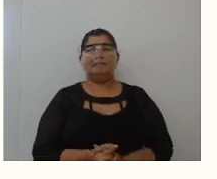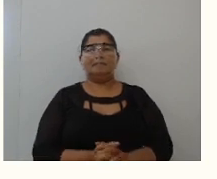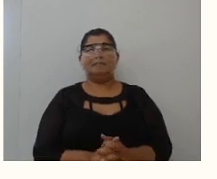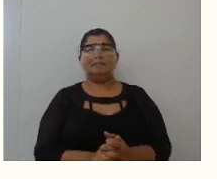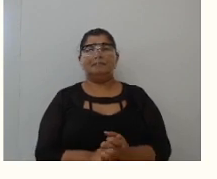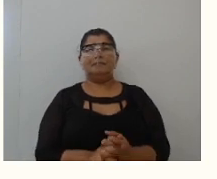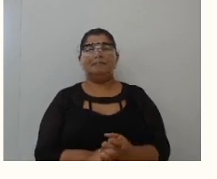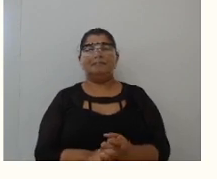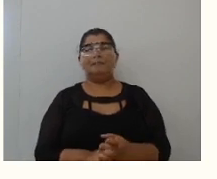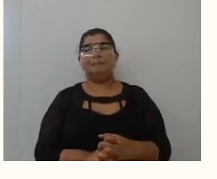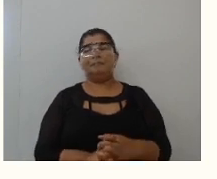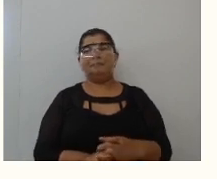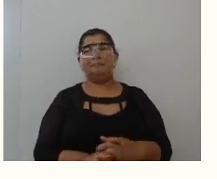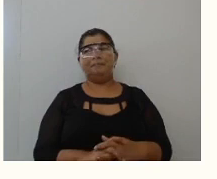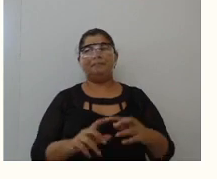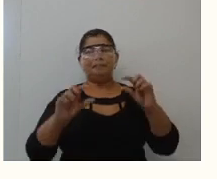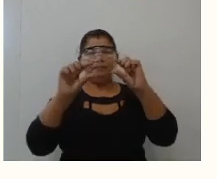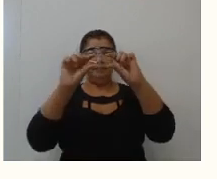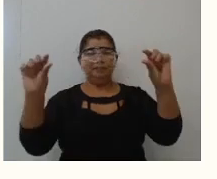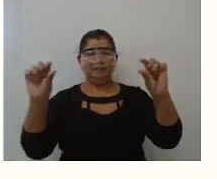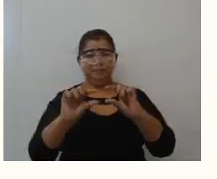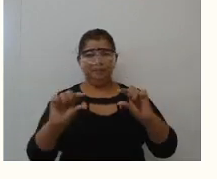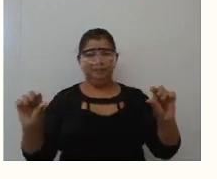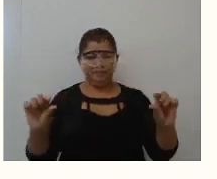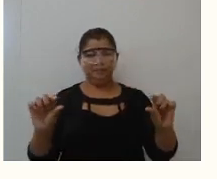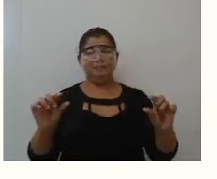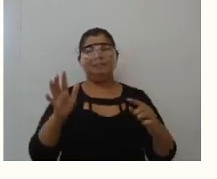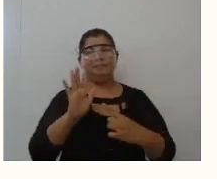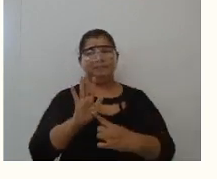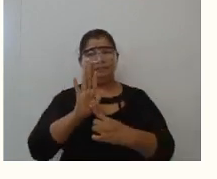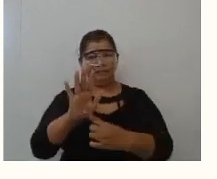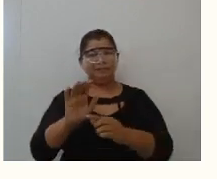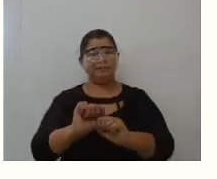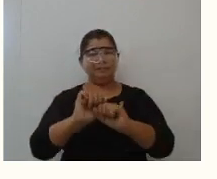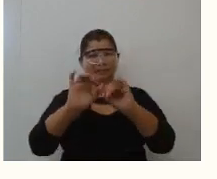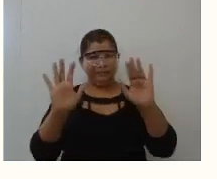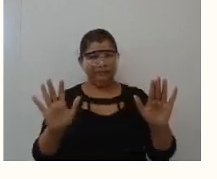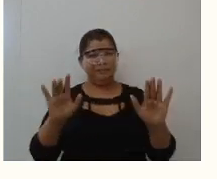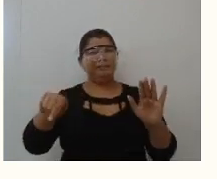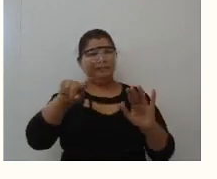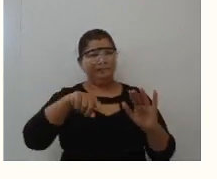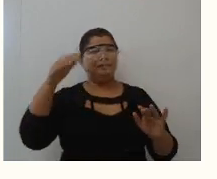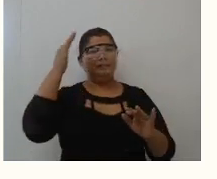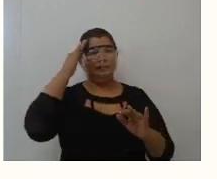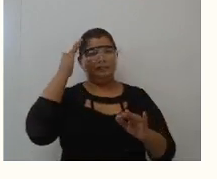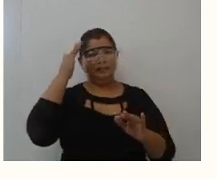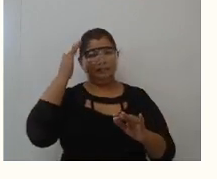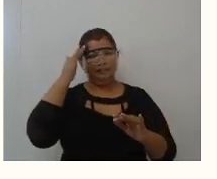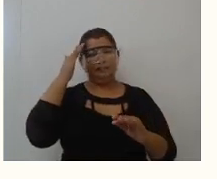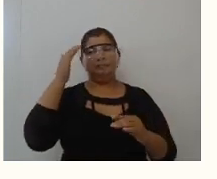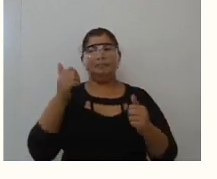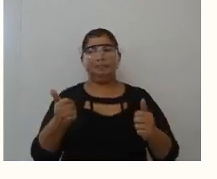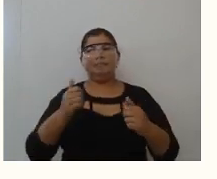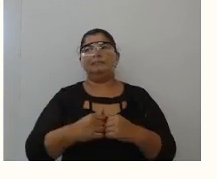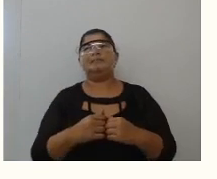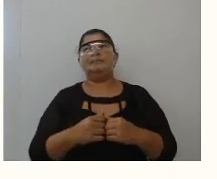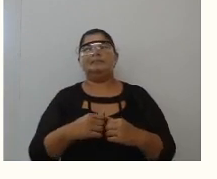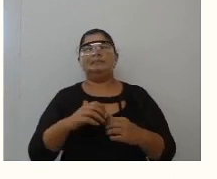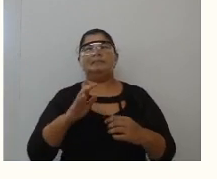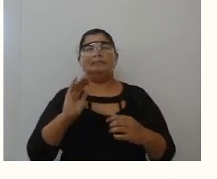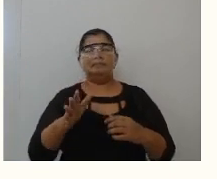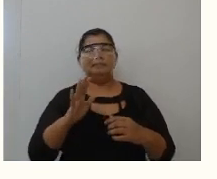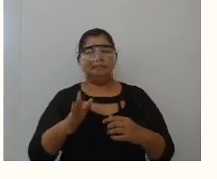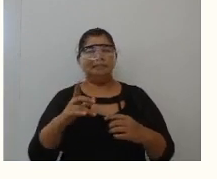Olha lá, gente. Esses dois exemplos aqui eu acho que vão clarear um pouquinho a vida de vocês. Professor, eu já